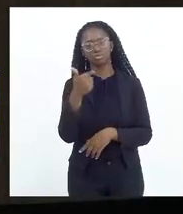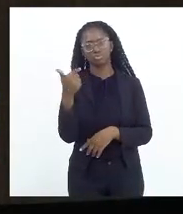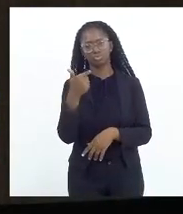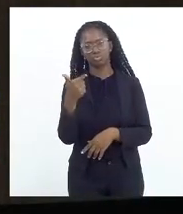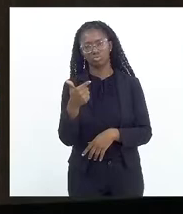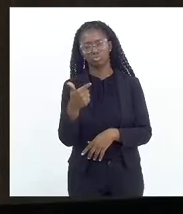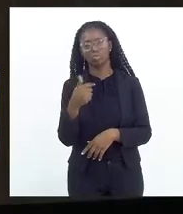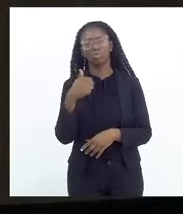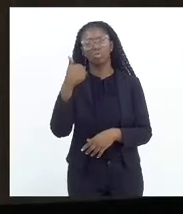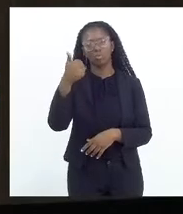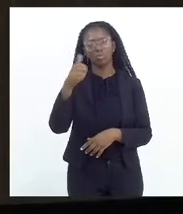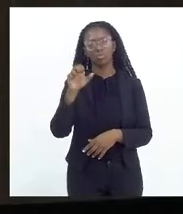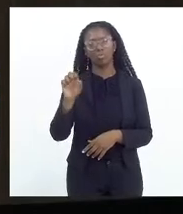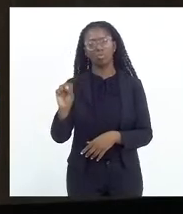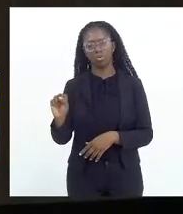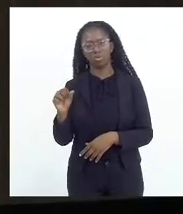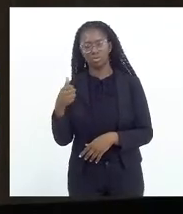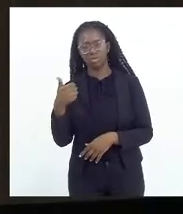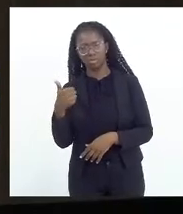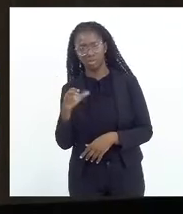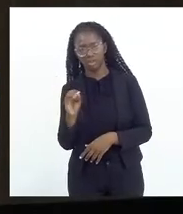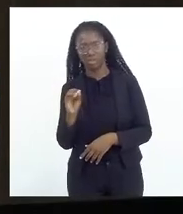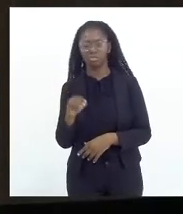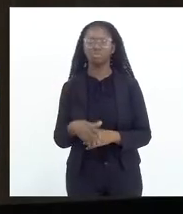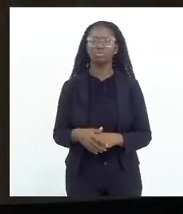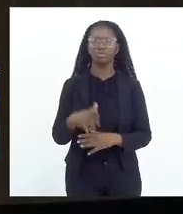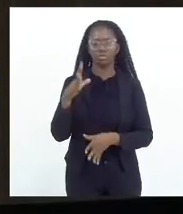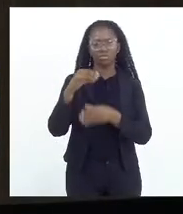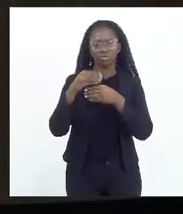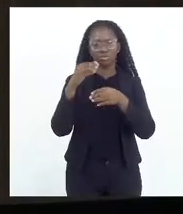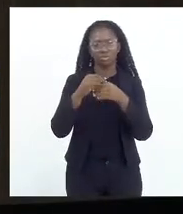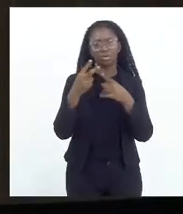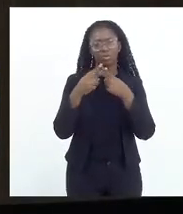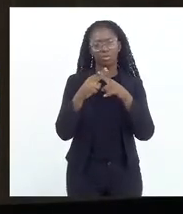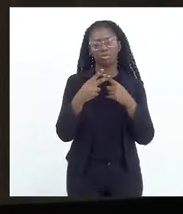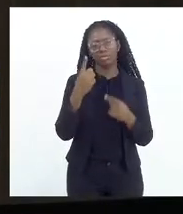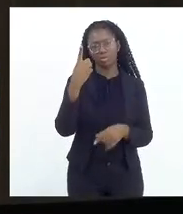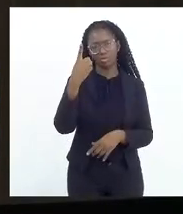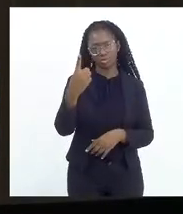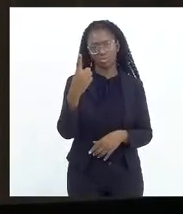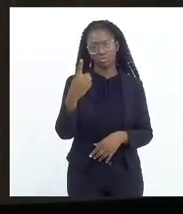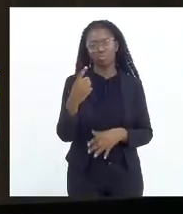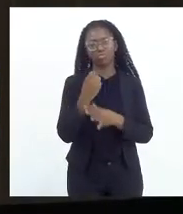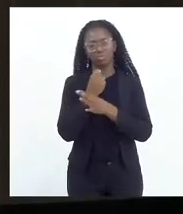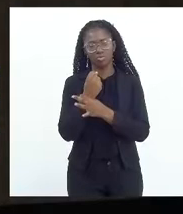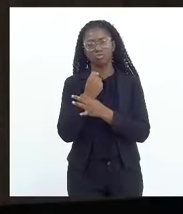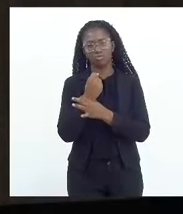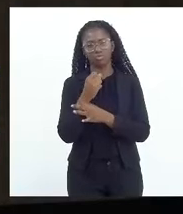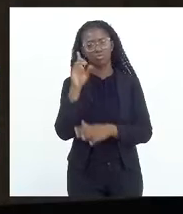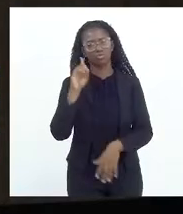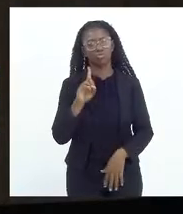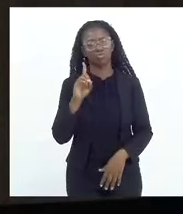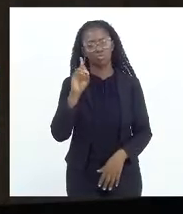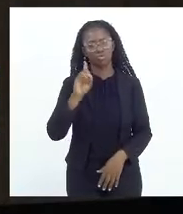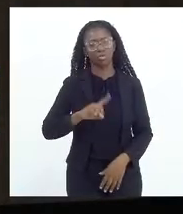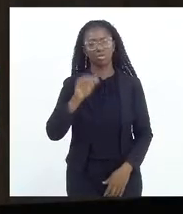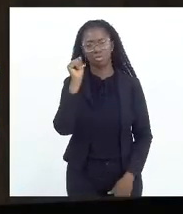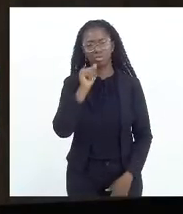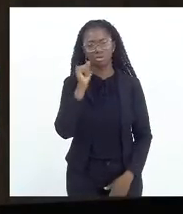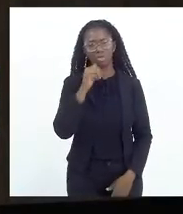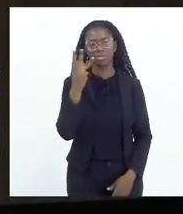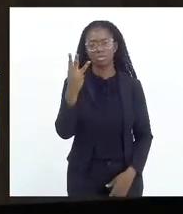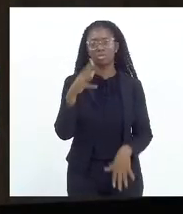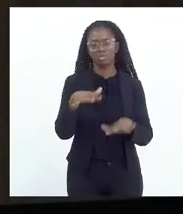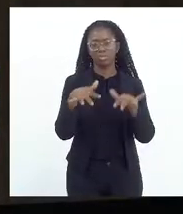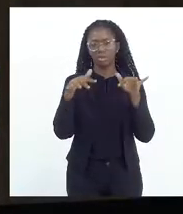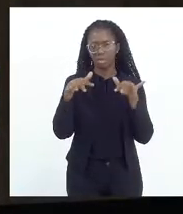10. Favorável com subemenda aglutinativa as emendas 1 da Comissão de Defesa dos Direitos da Mulher e 3 de plenário. Favorável